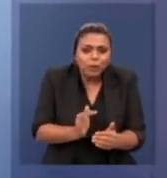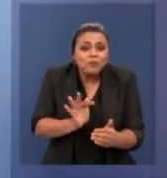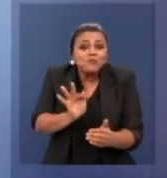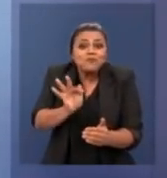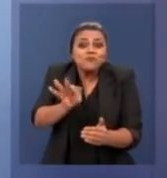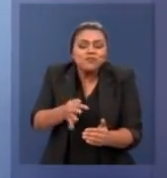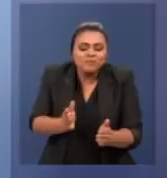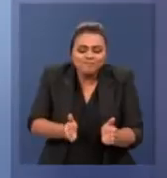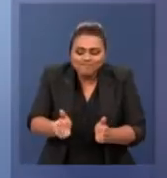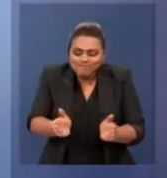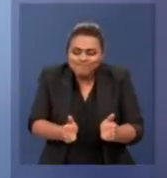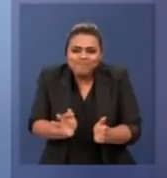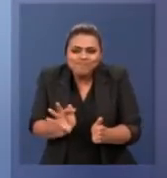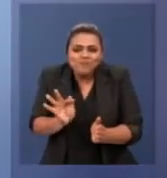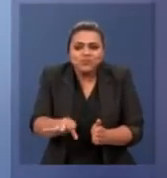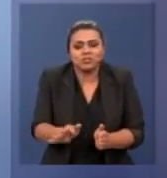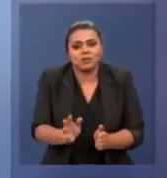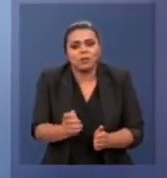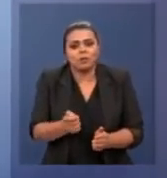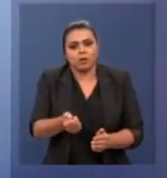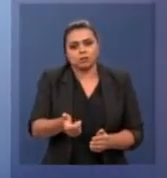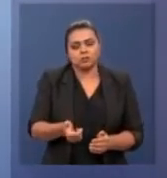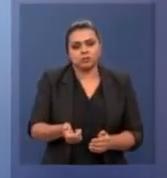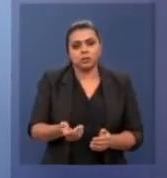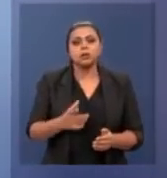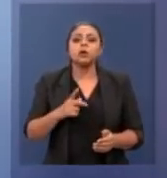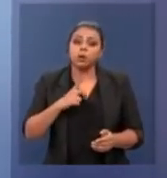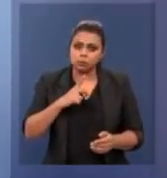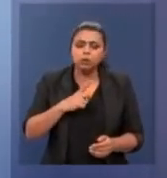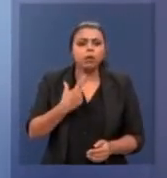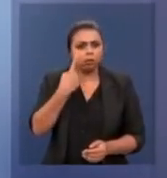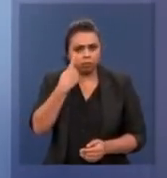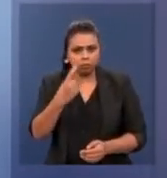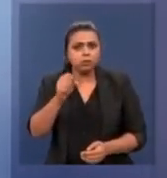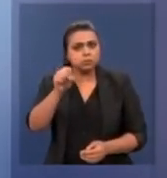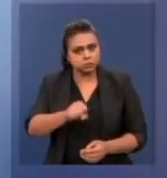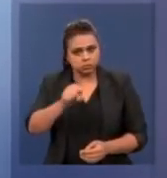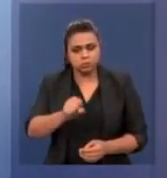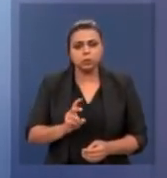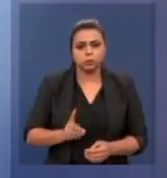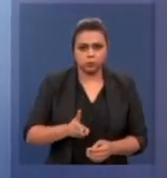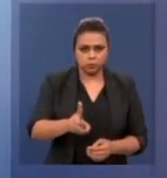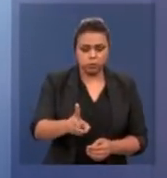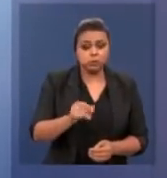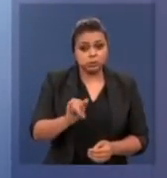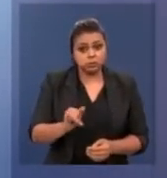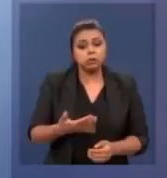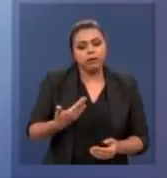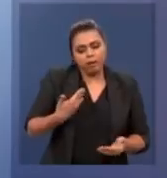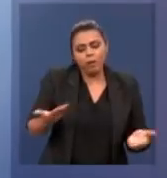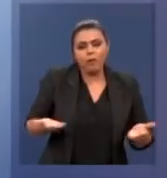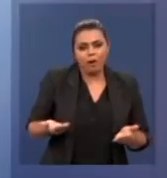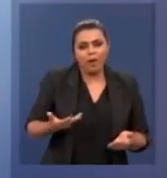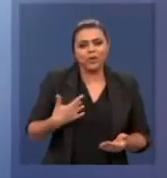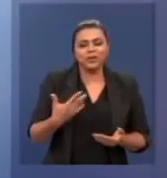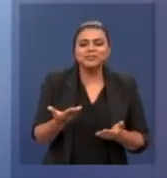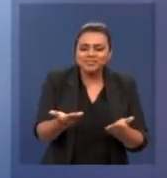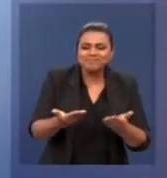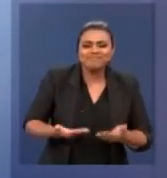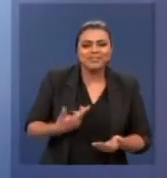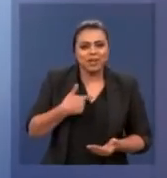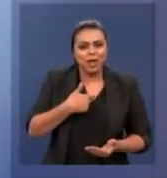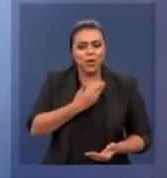nossa da nossa gestão tá certo e tenho interesse sim se tivermos a oportunidade de governar o estado